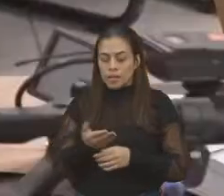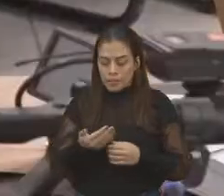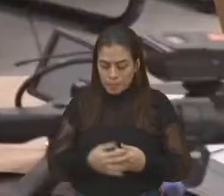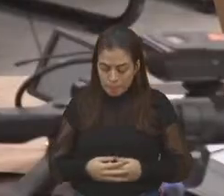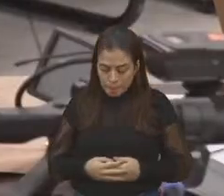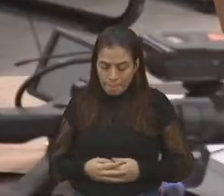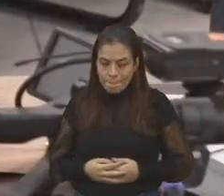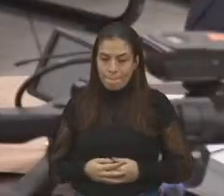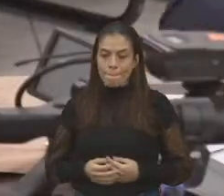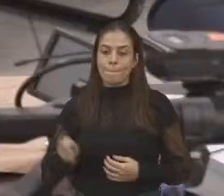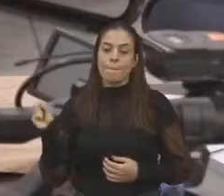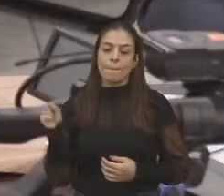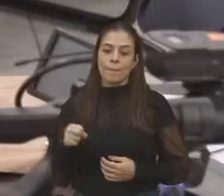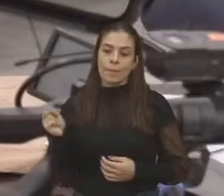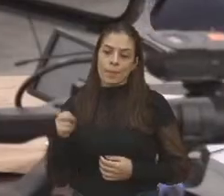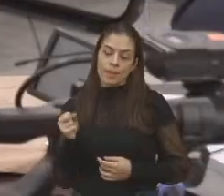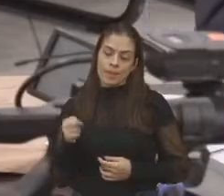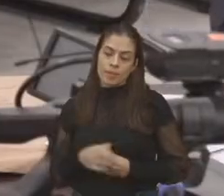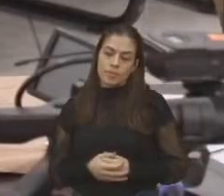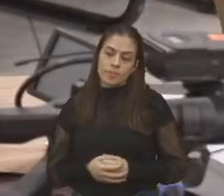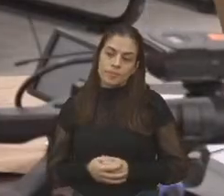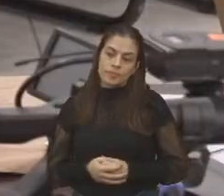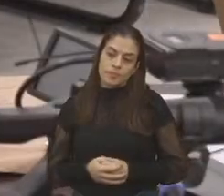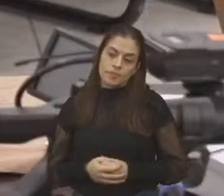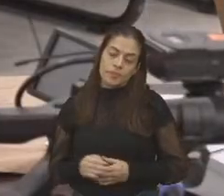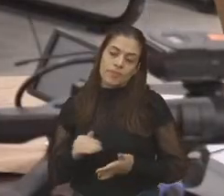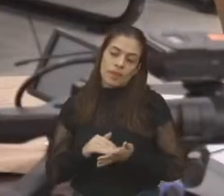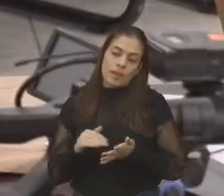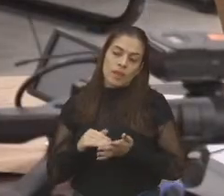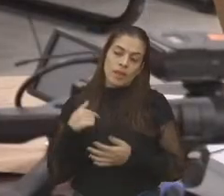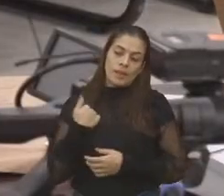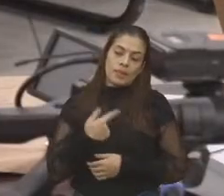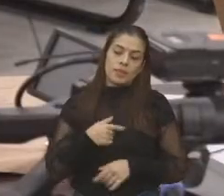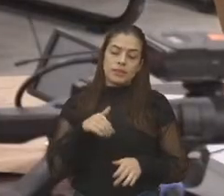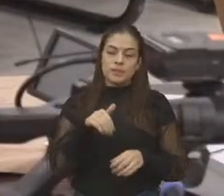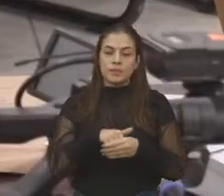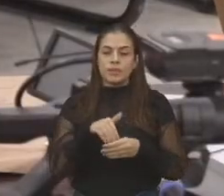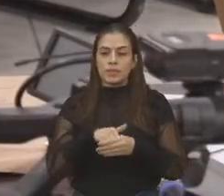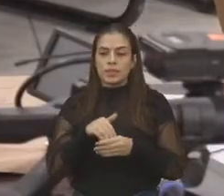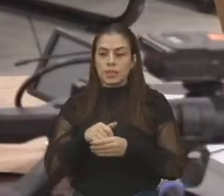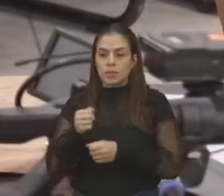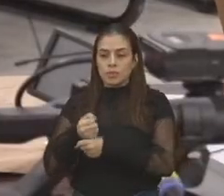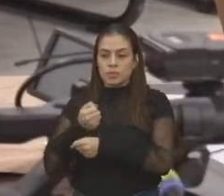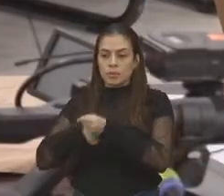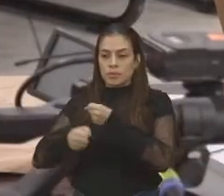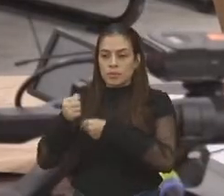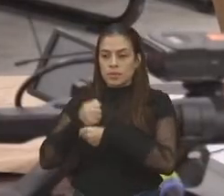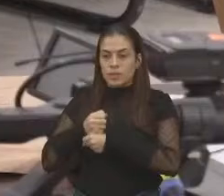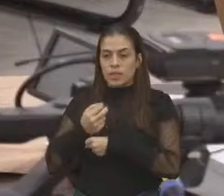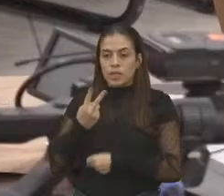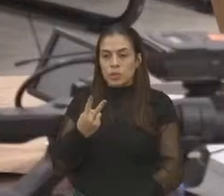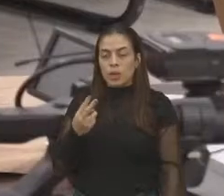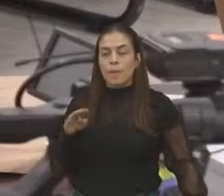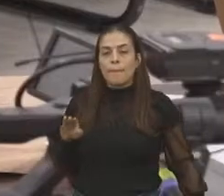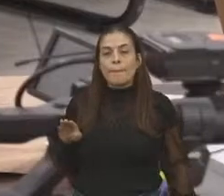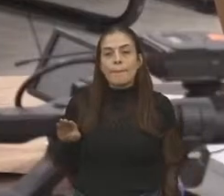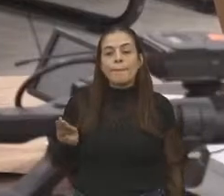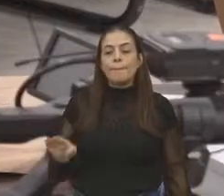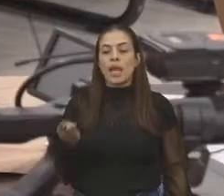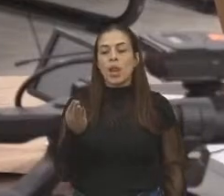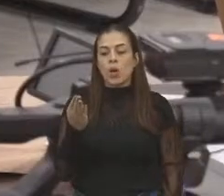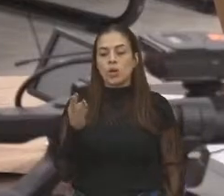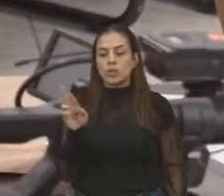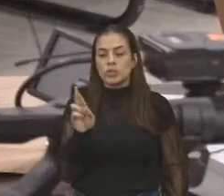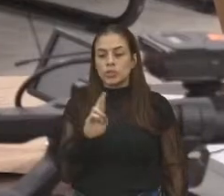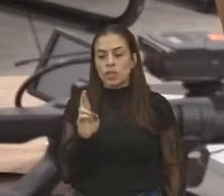Sim. Secretário, nós votamos que o orçamento do ano passado em 2 bilhões de